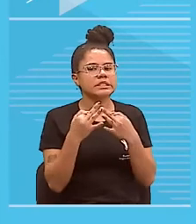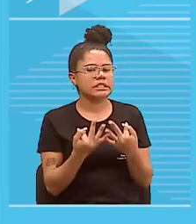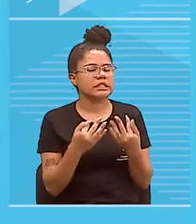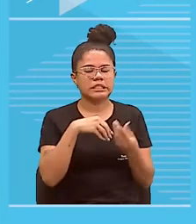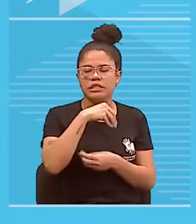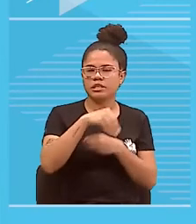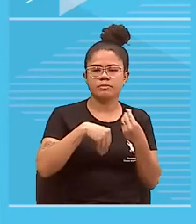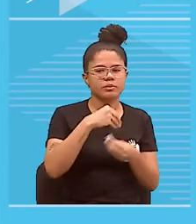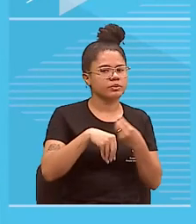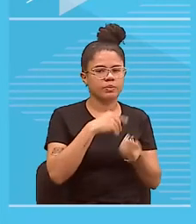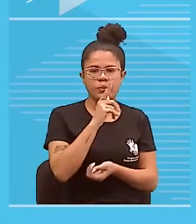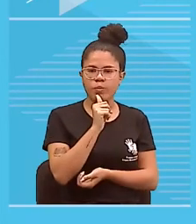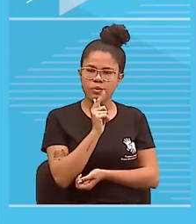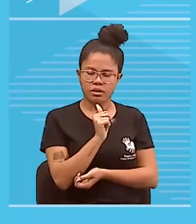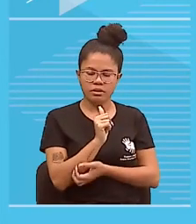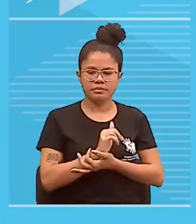Água